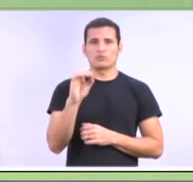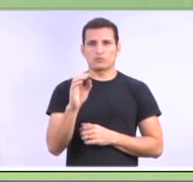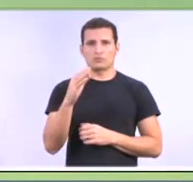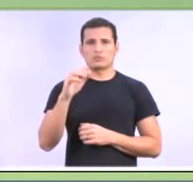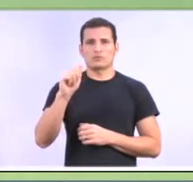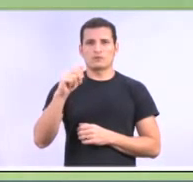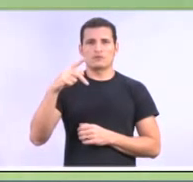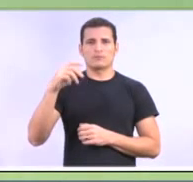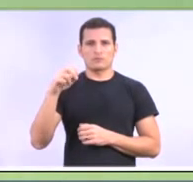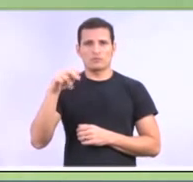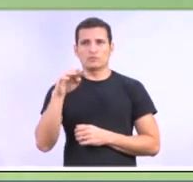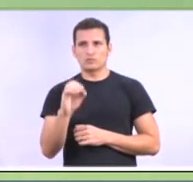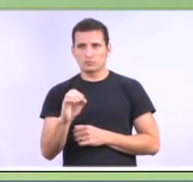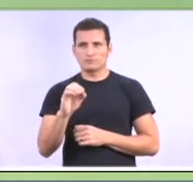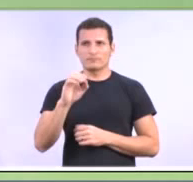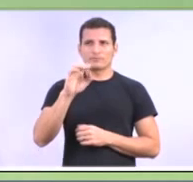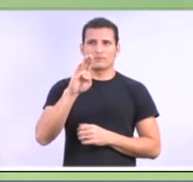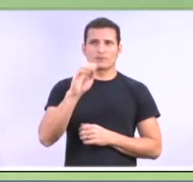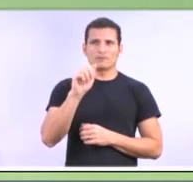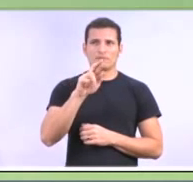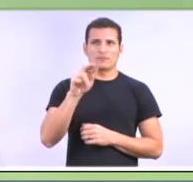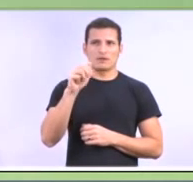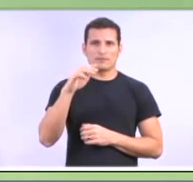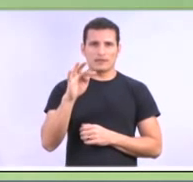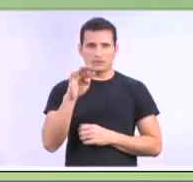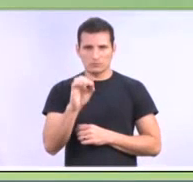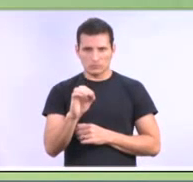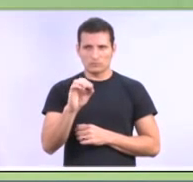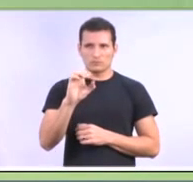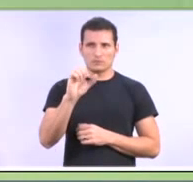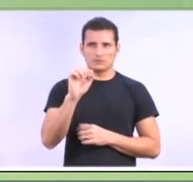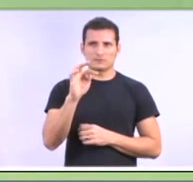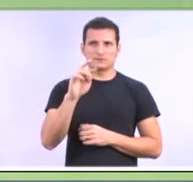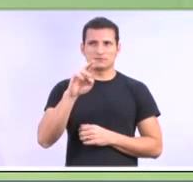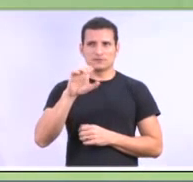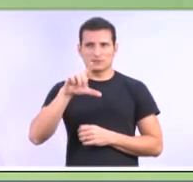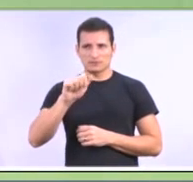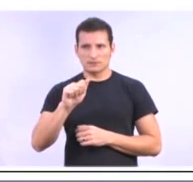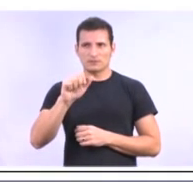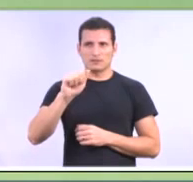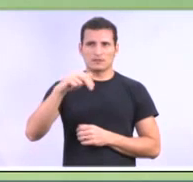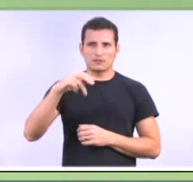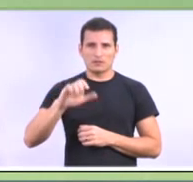barramento, em estrela, em anel e mista.